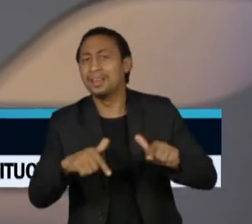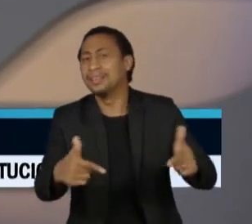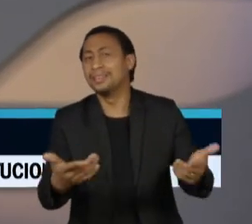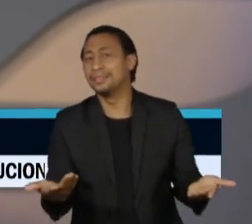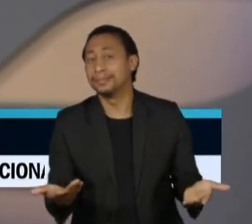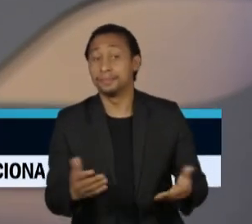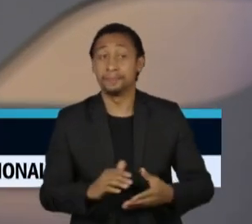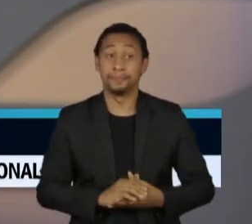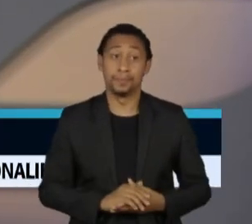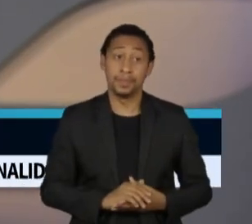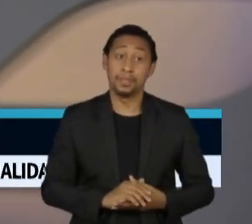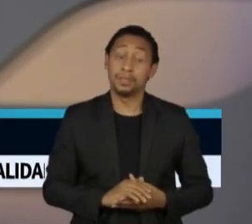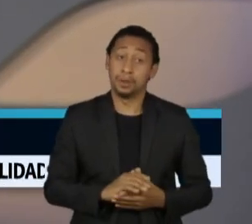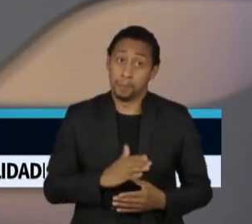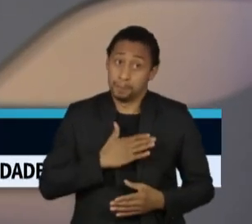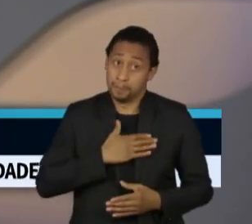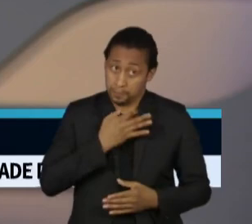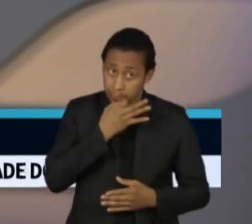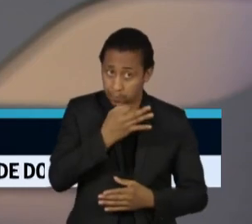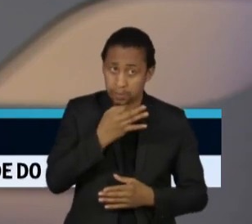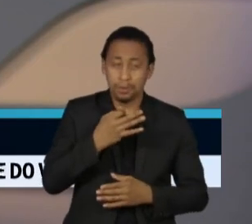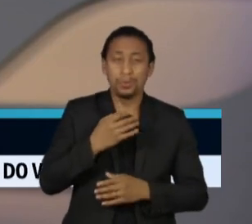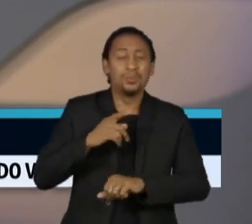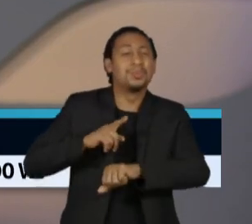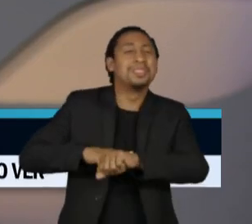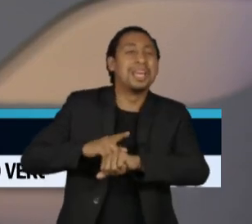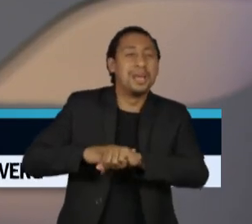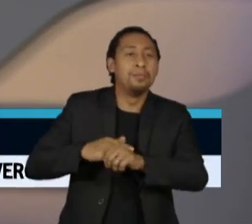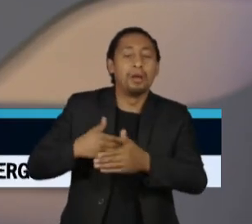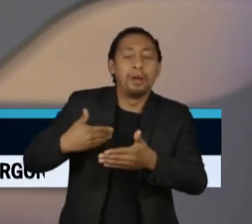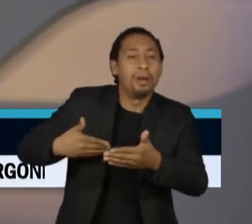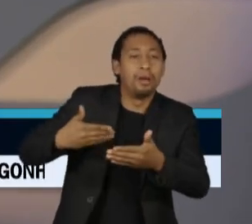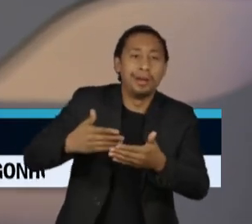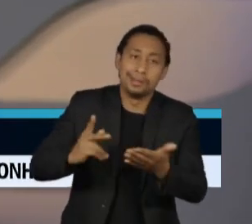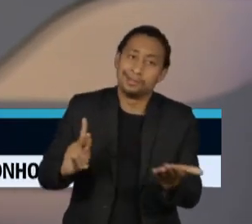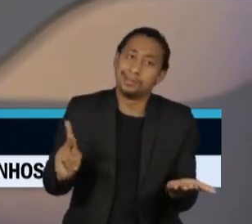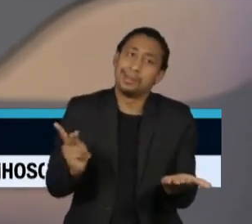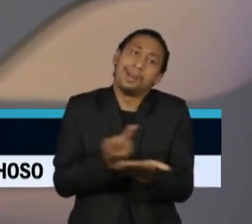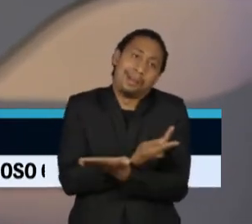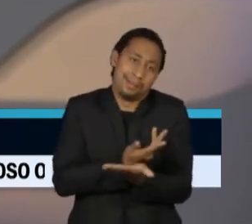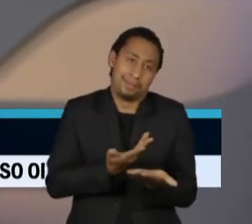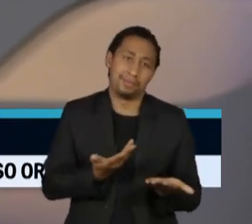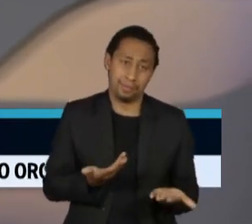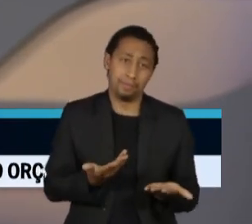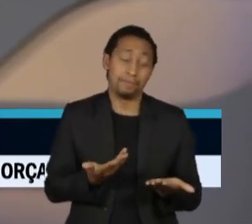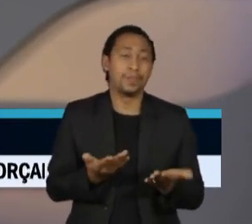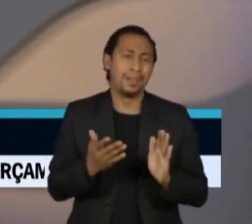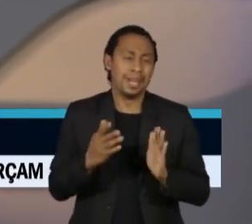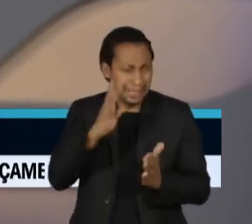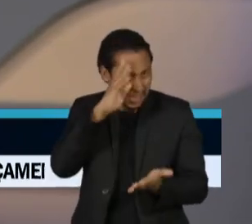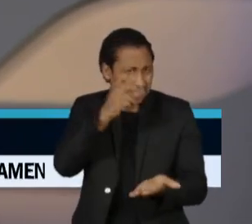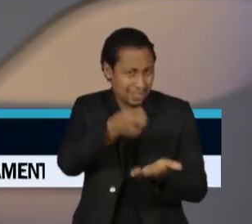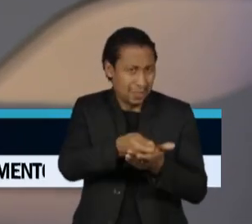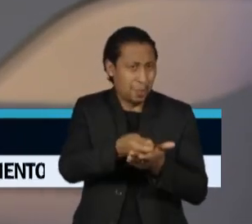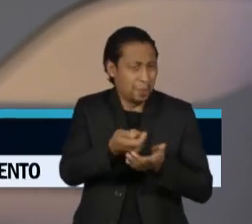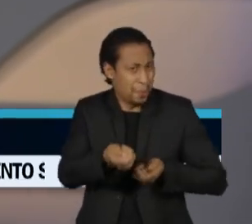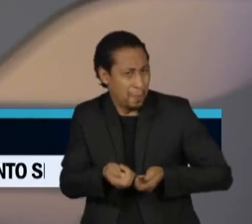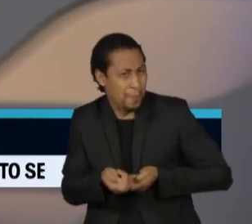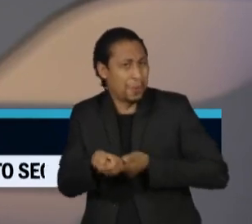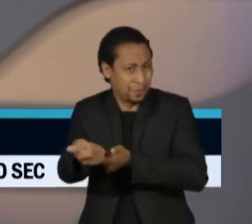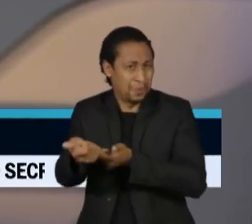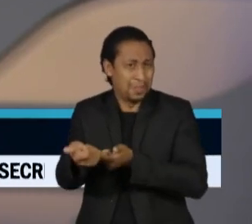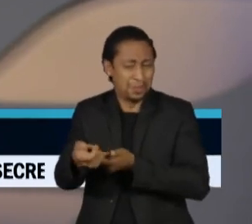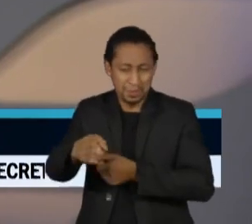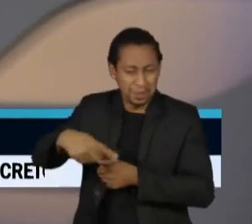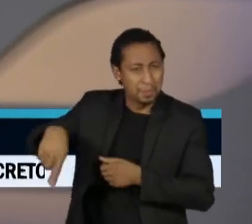da decisão. Esta lei que prevê o pagamento de uma renda básica é de 2005.